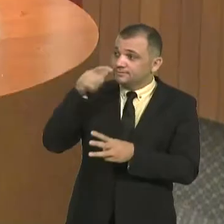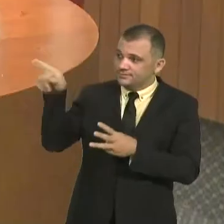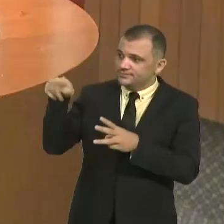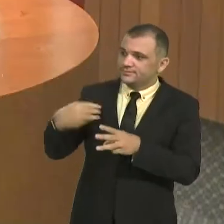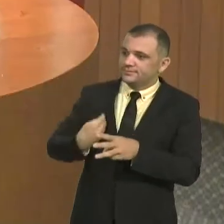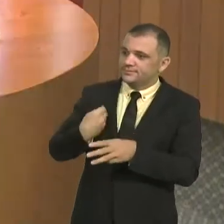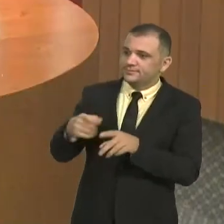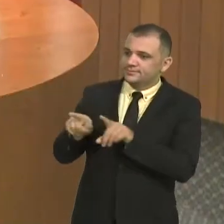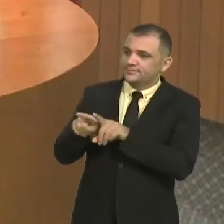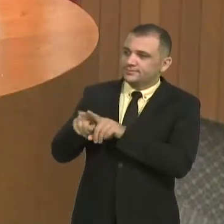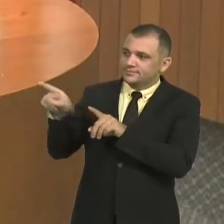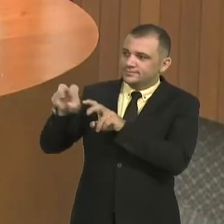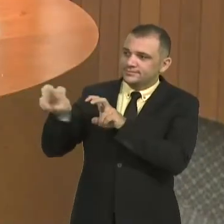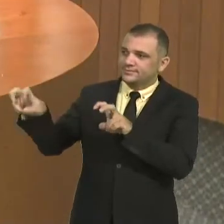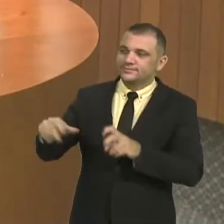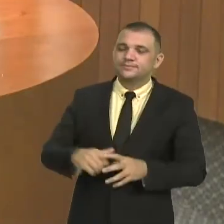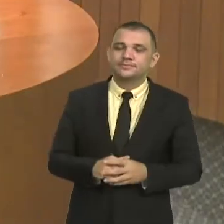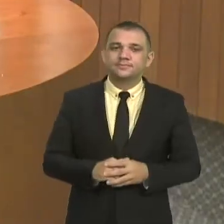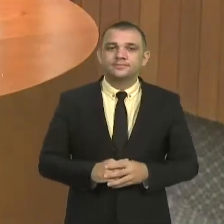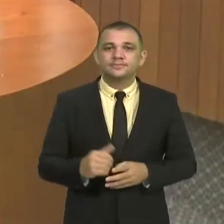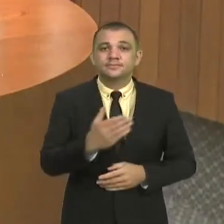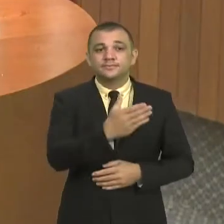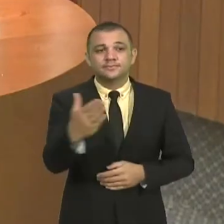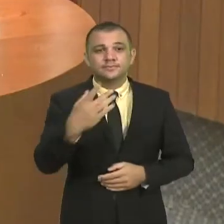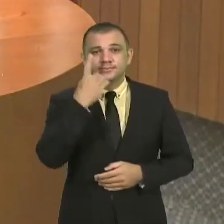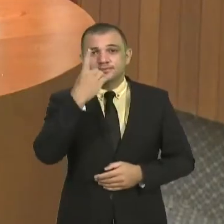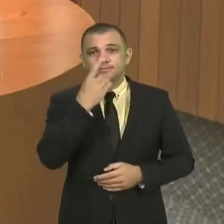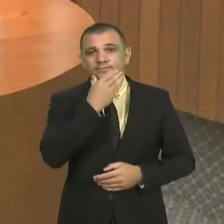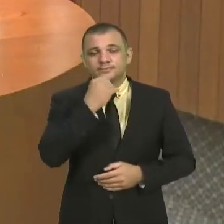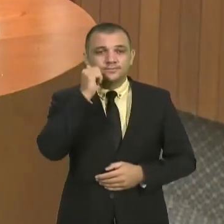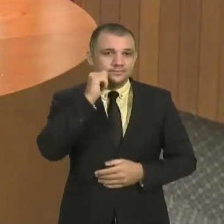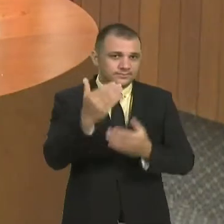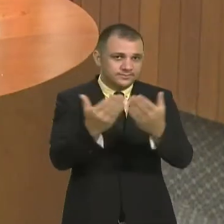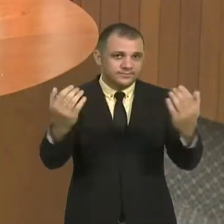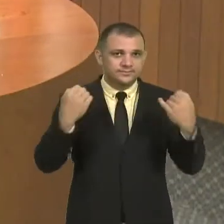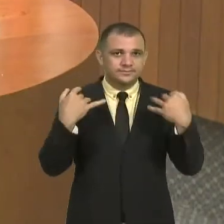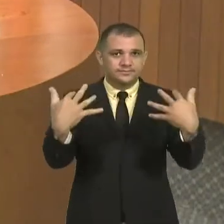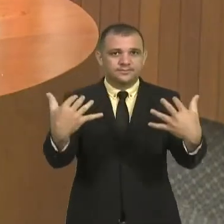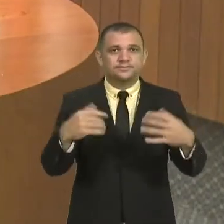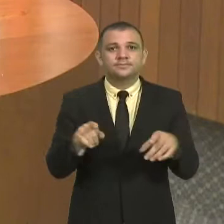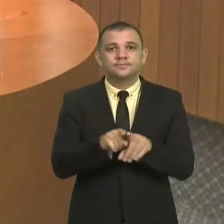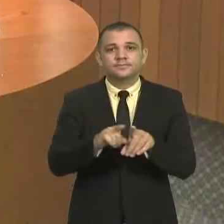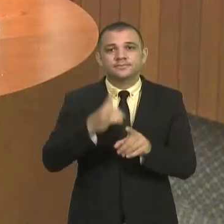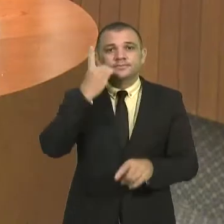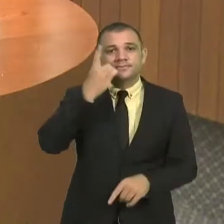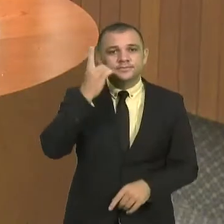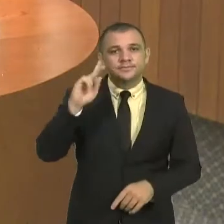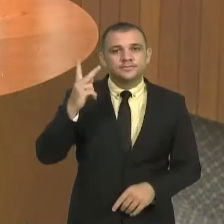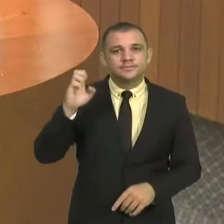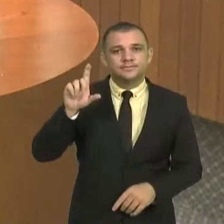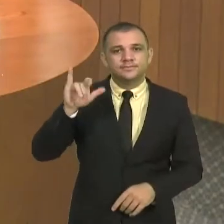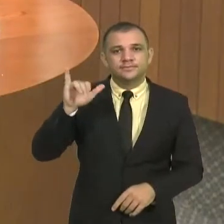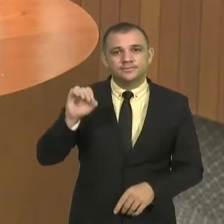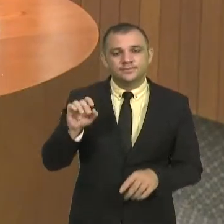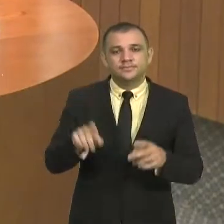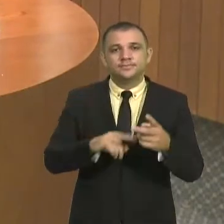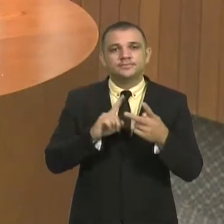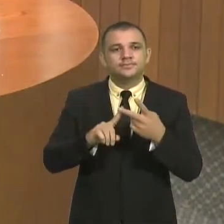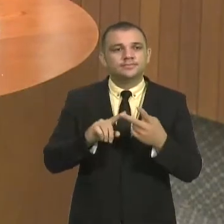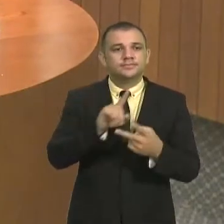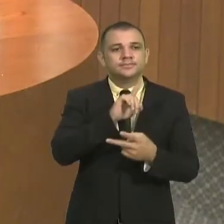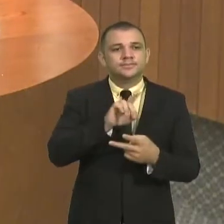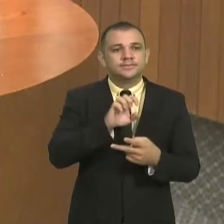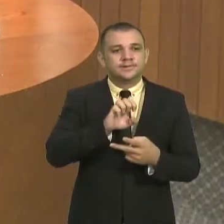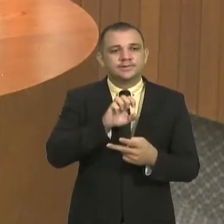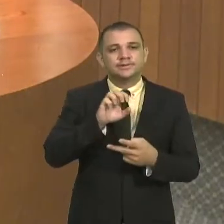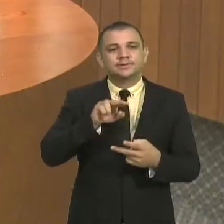mesa. Os colegas deputados e deputadas presentes em plenário, deputado Hélio, Zé Inácio,